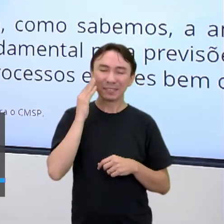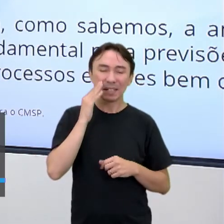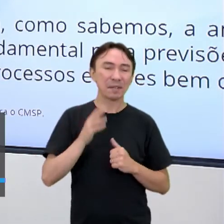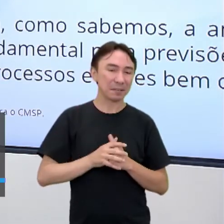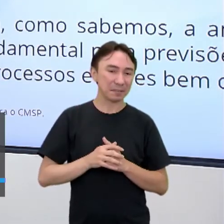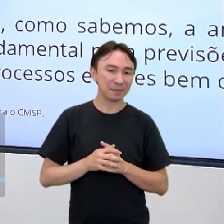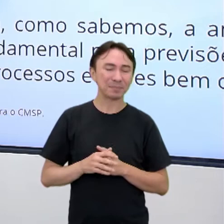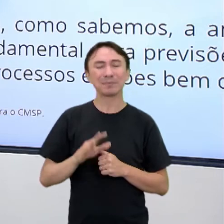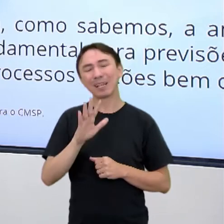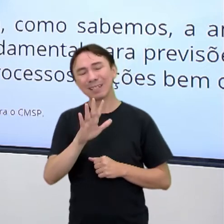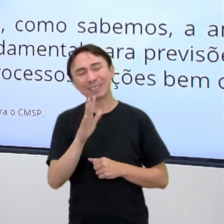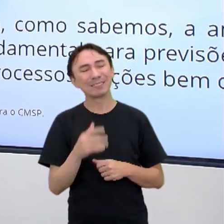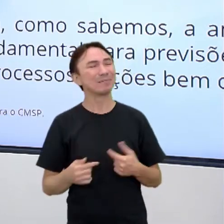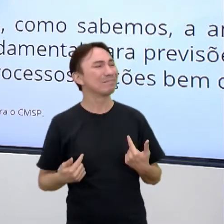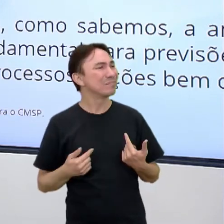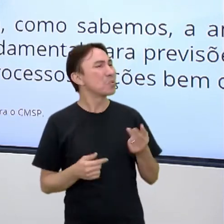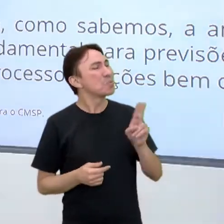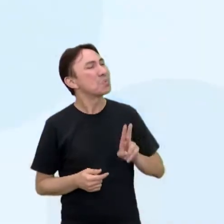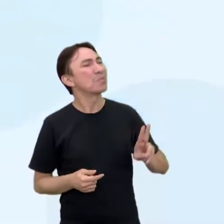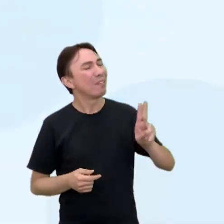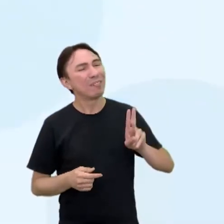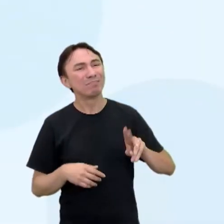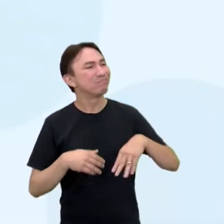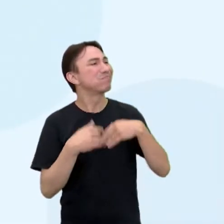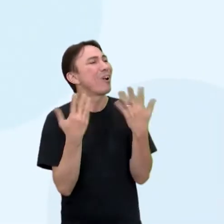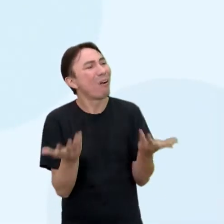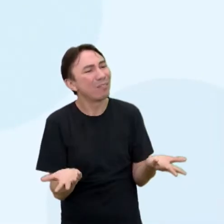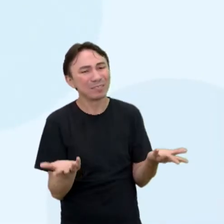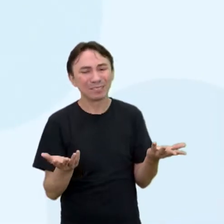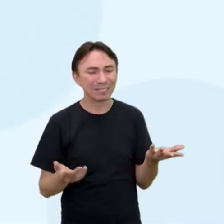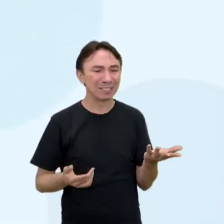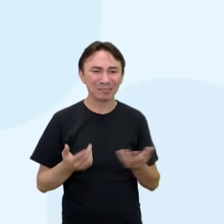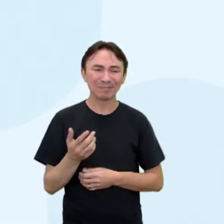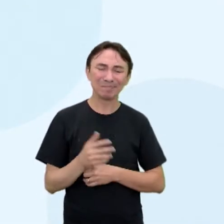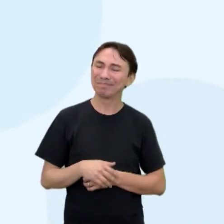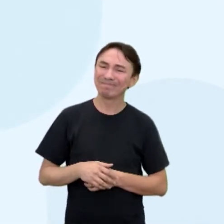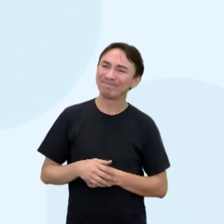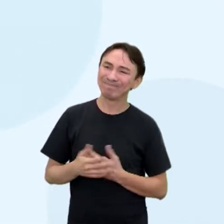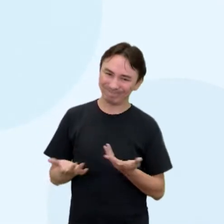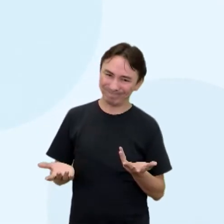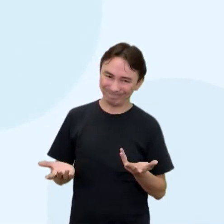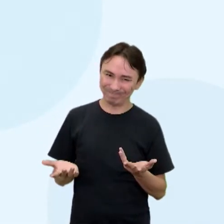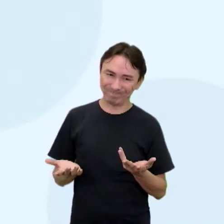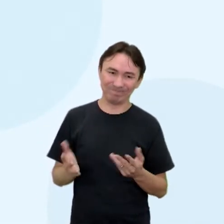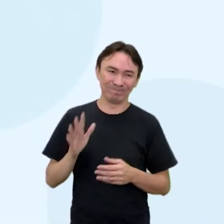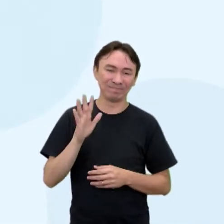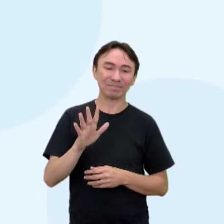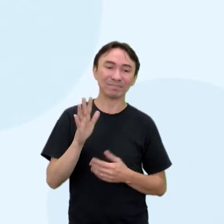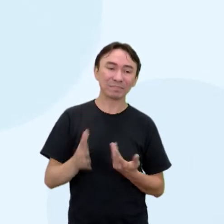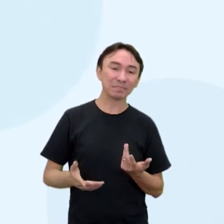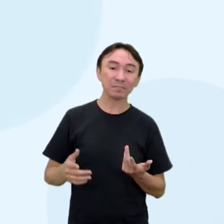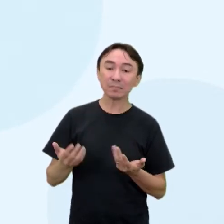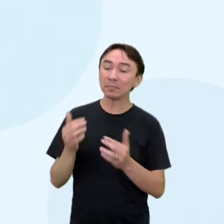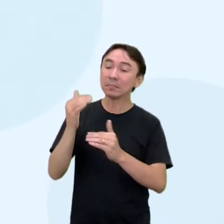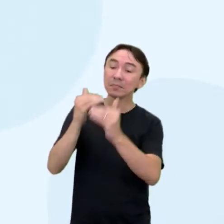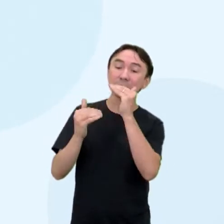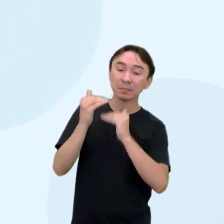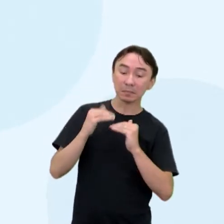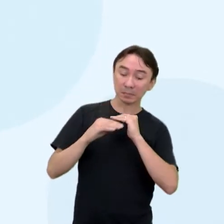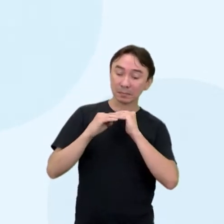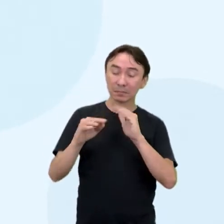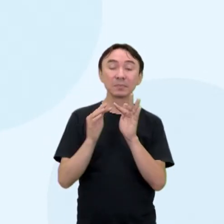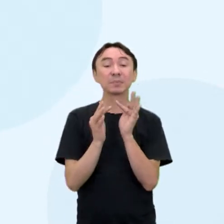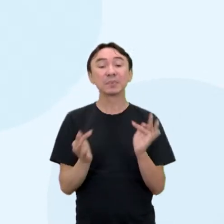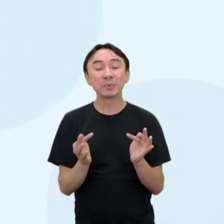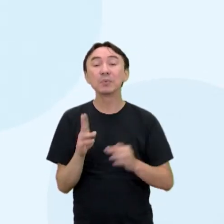onde que eu uso isso, né? Nossa, que professor de matemática nunca ouviu isso na vida? Bom, onde que a gente usa a regressão linear